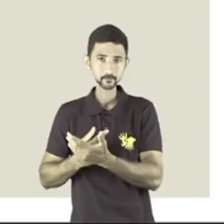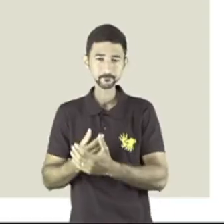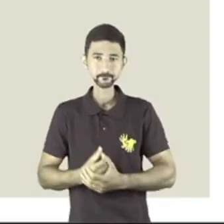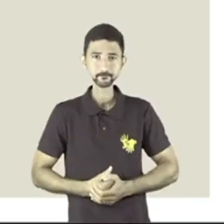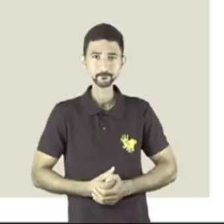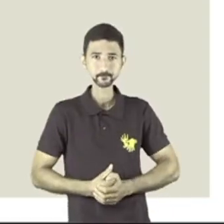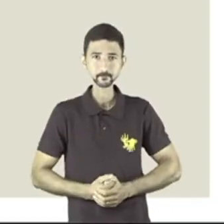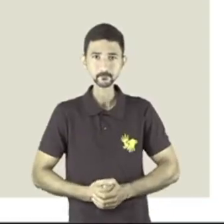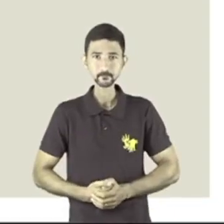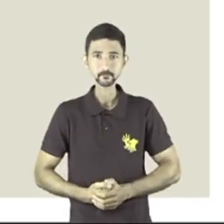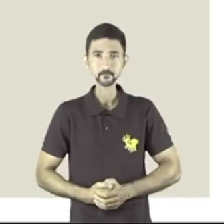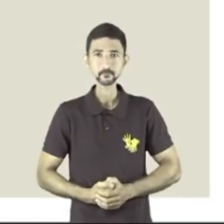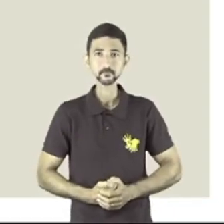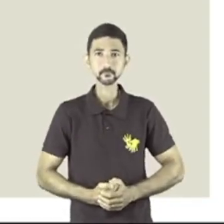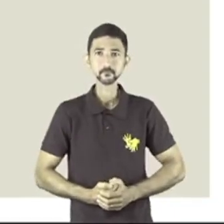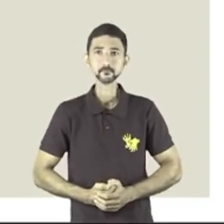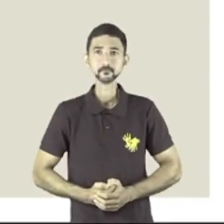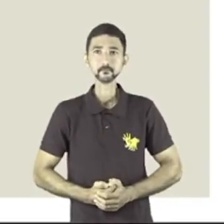imagens comigo.